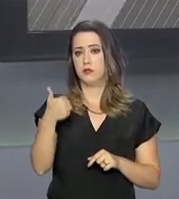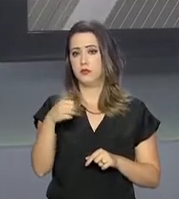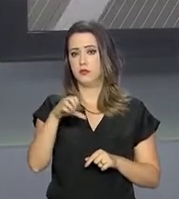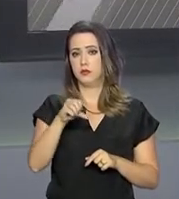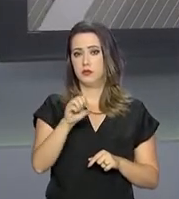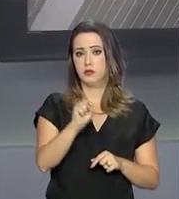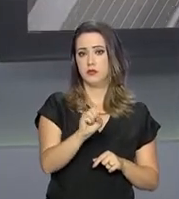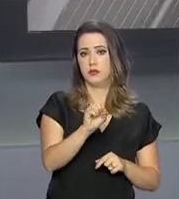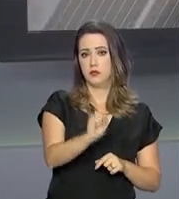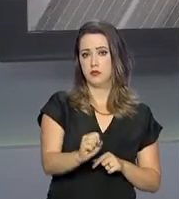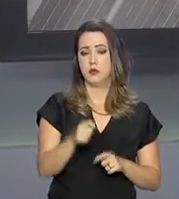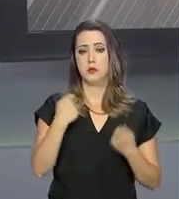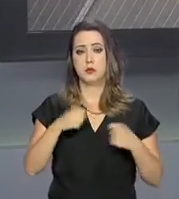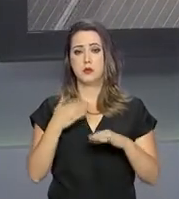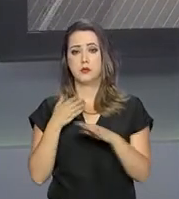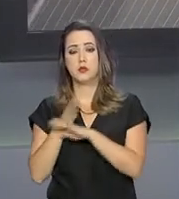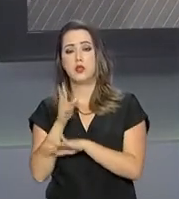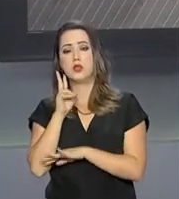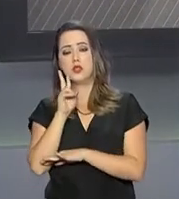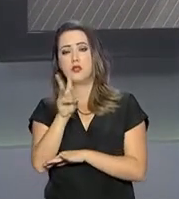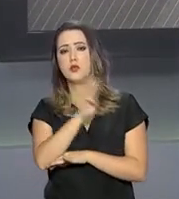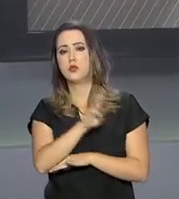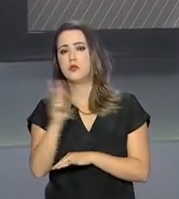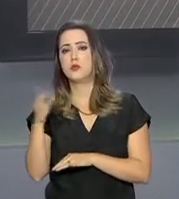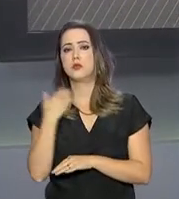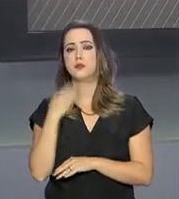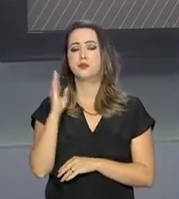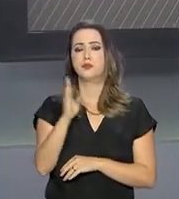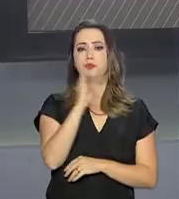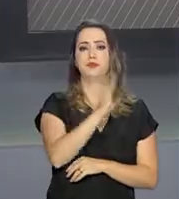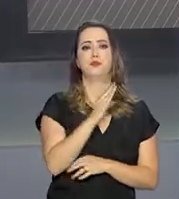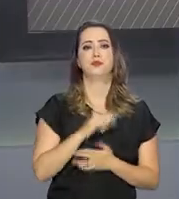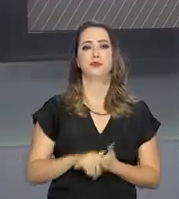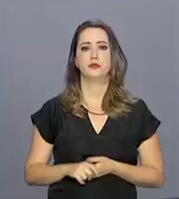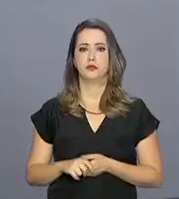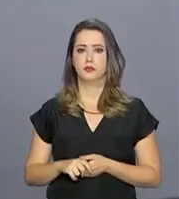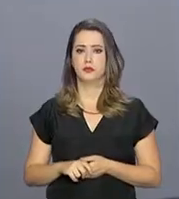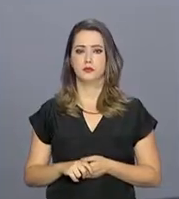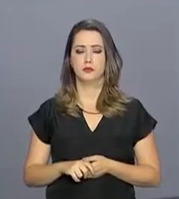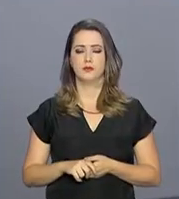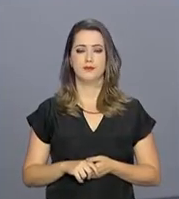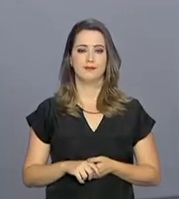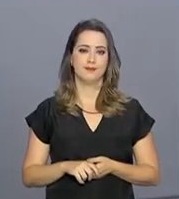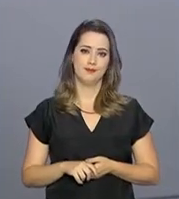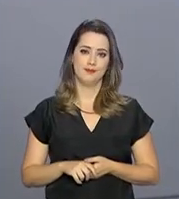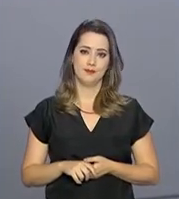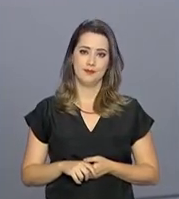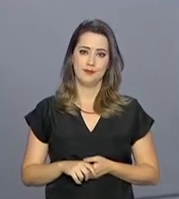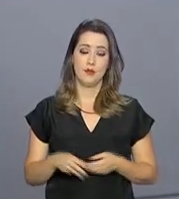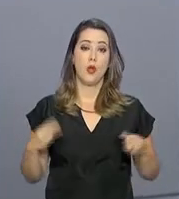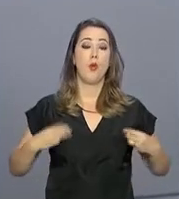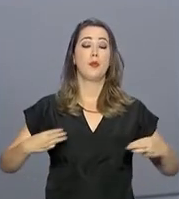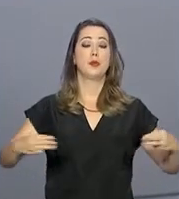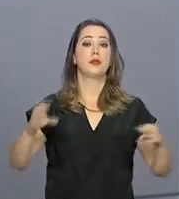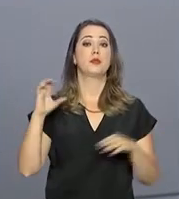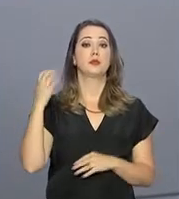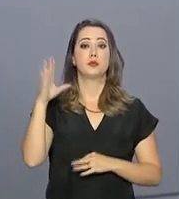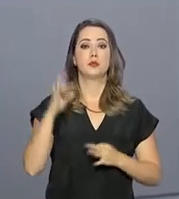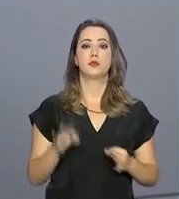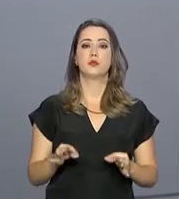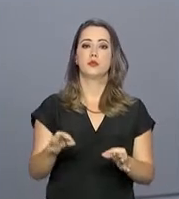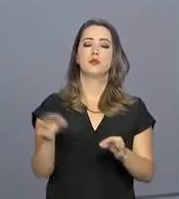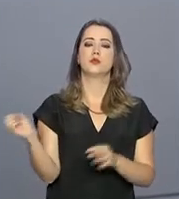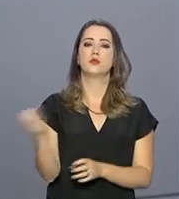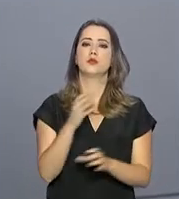e 1988 deve consultar o site do banco do brasil o ministério da ciência tecnologia e